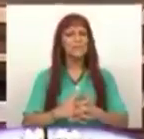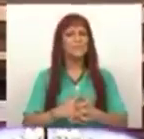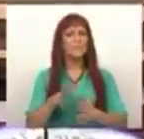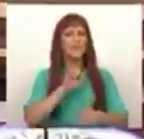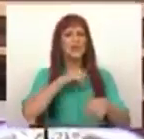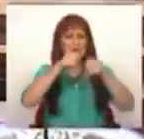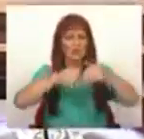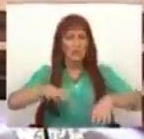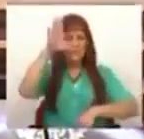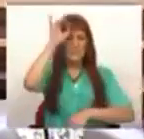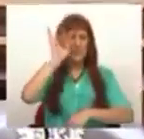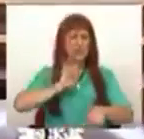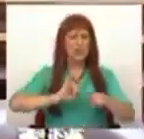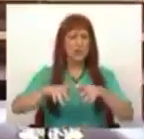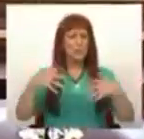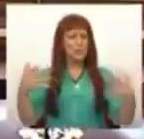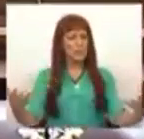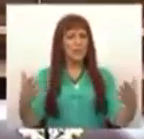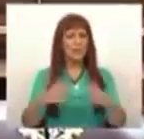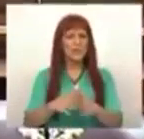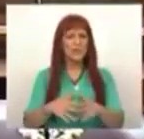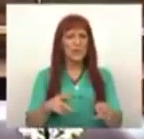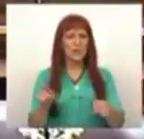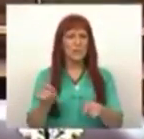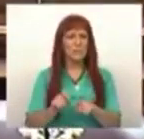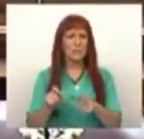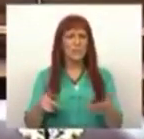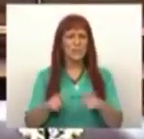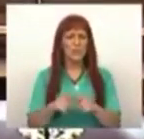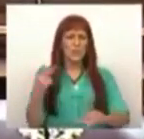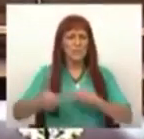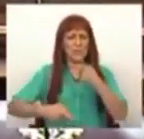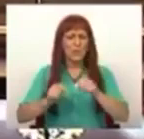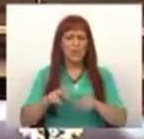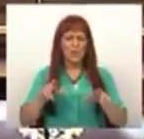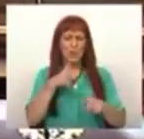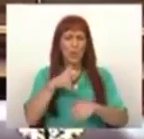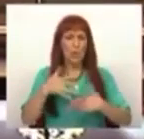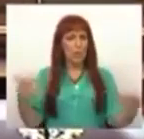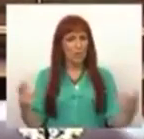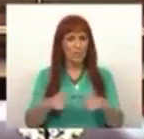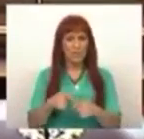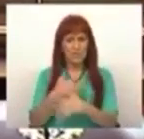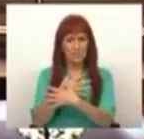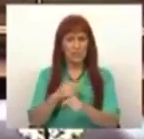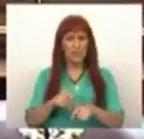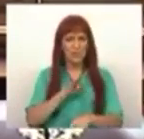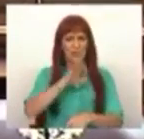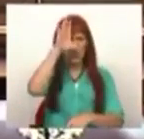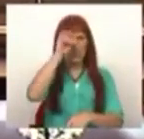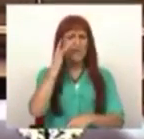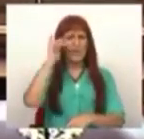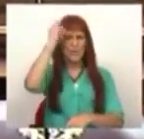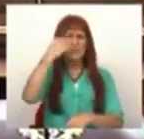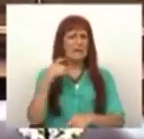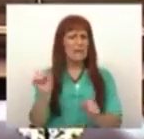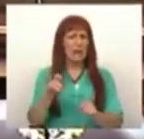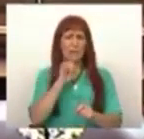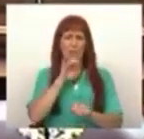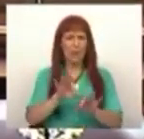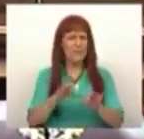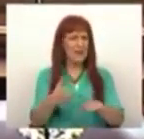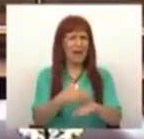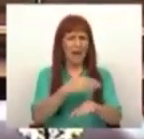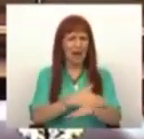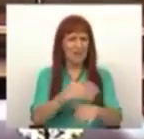senhores membros do Governo, senhoras e senhores deputados, em 2017, no rescaldo da tragédia, dizia o Primeiro-Ministro António Costa: nada pode ficar como